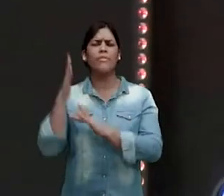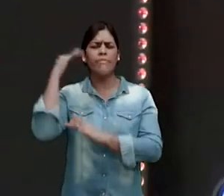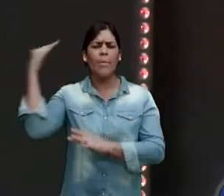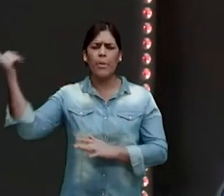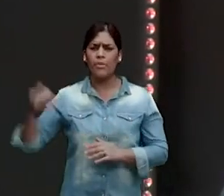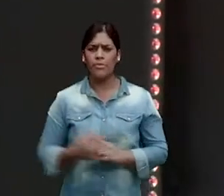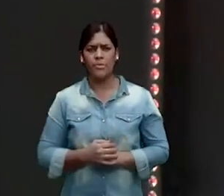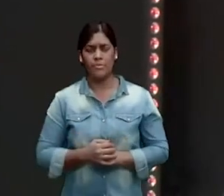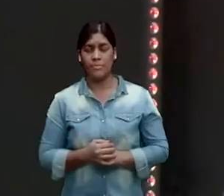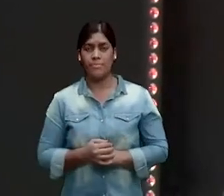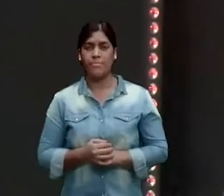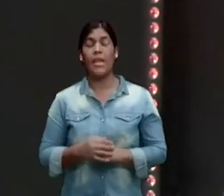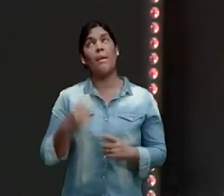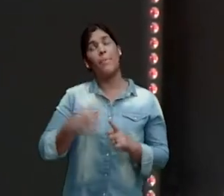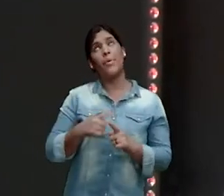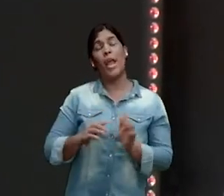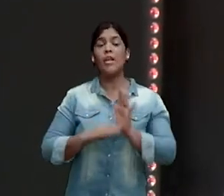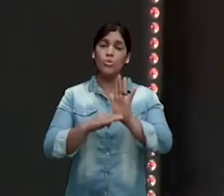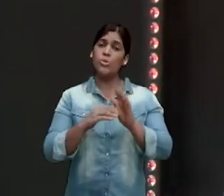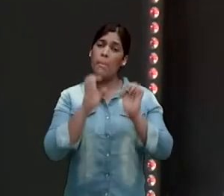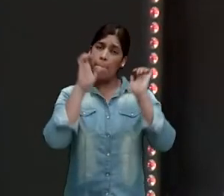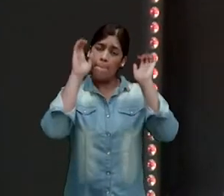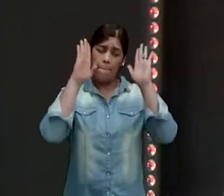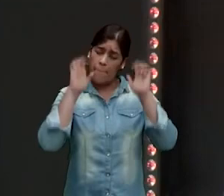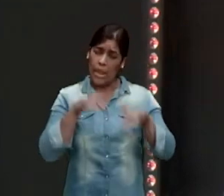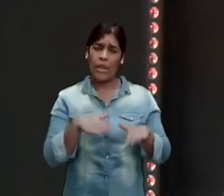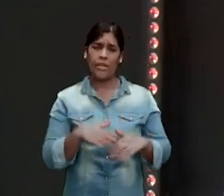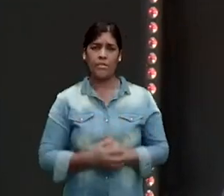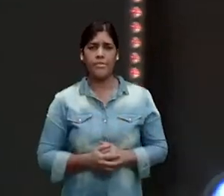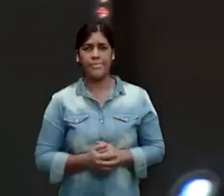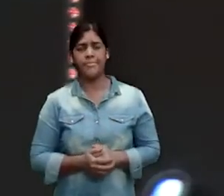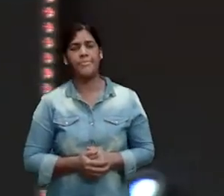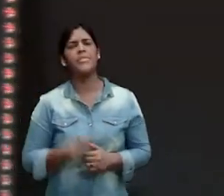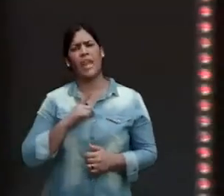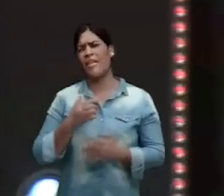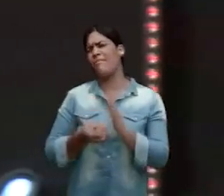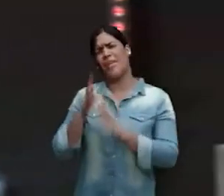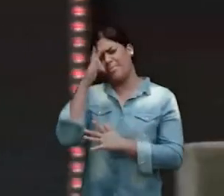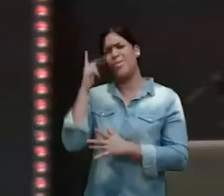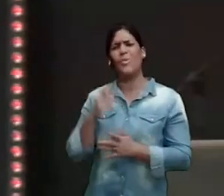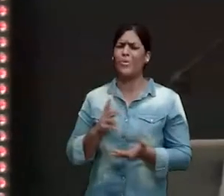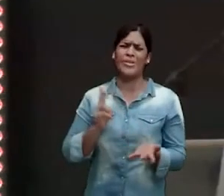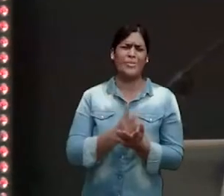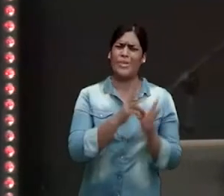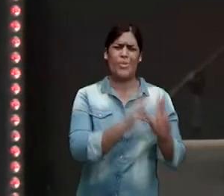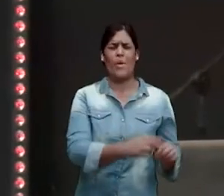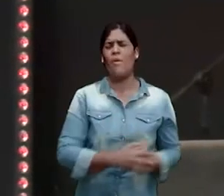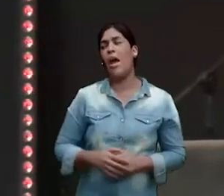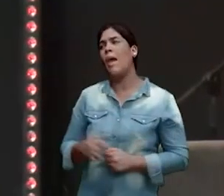famoso a porque ele fazia o bem aí tem muita gente faz o bem a porque ele tinha pensamentos inteligentes